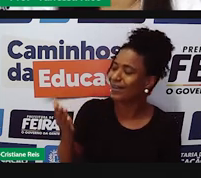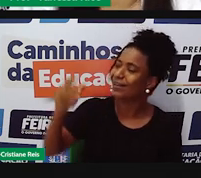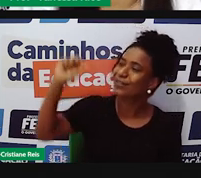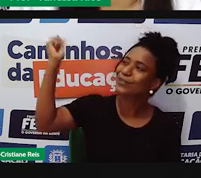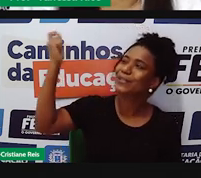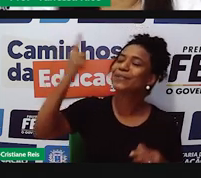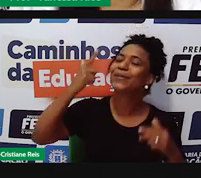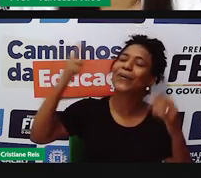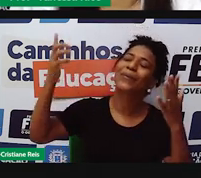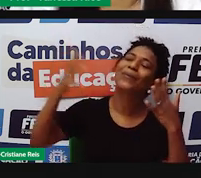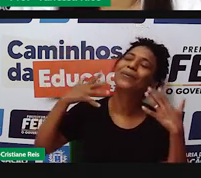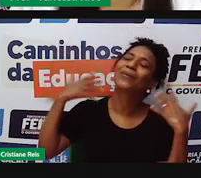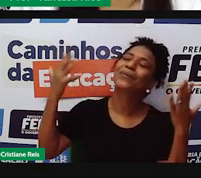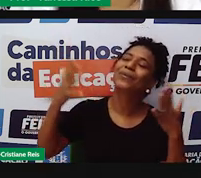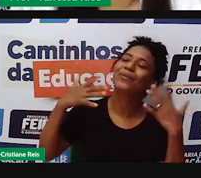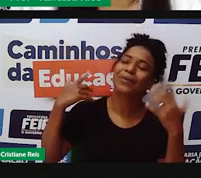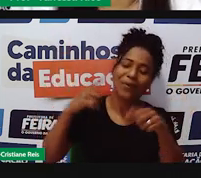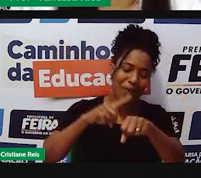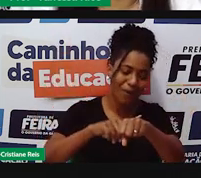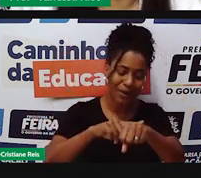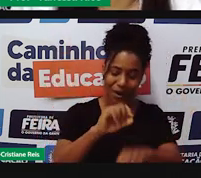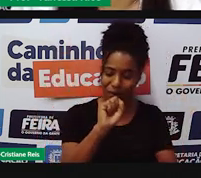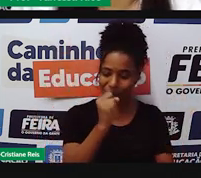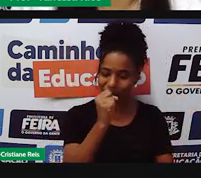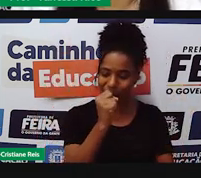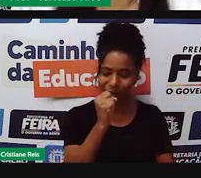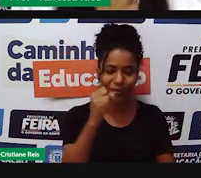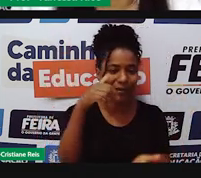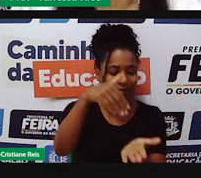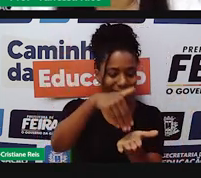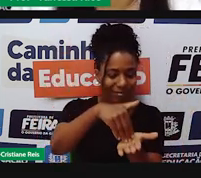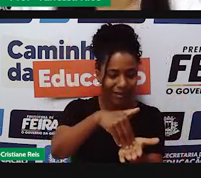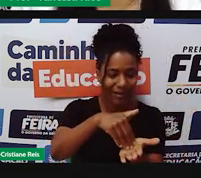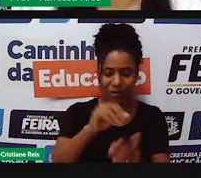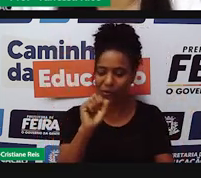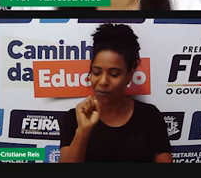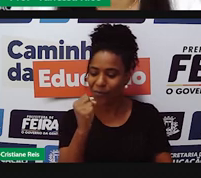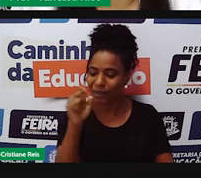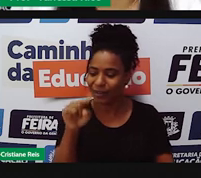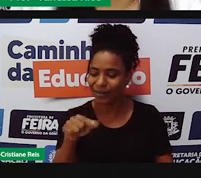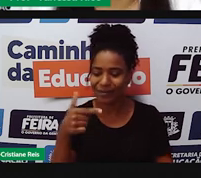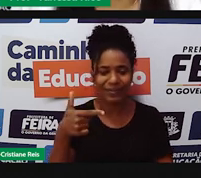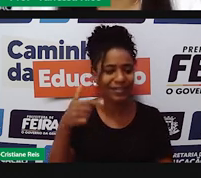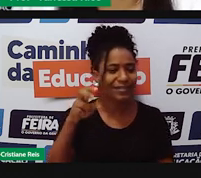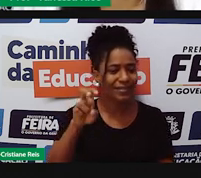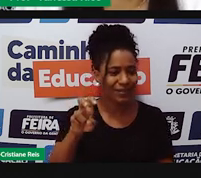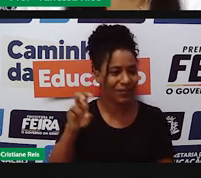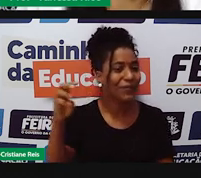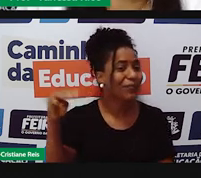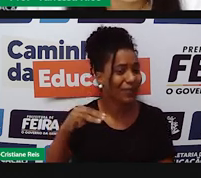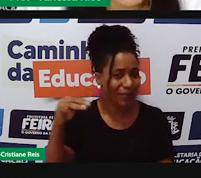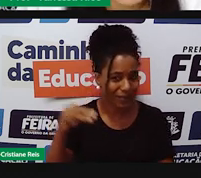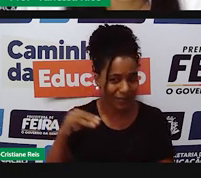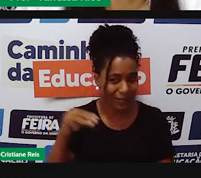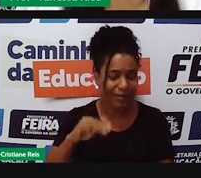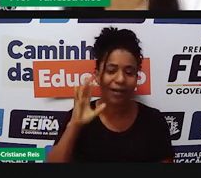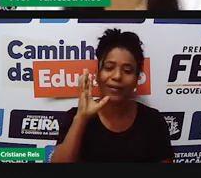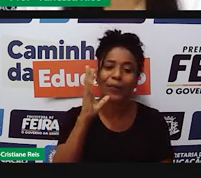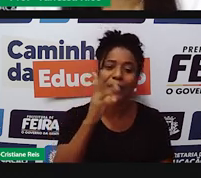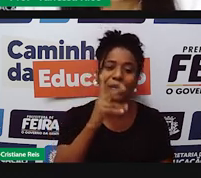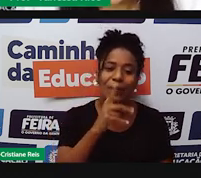sol às 8 horas e terminou às 8 horas e 25 minutos. Quanto tempo ela